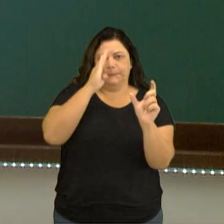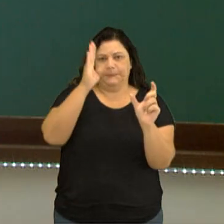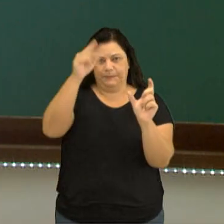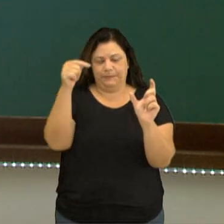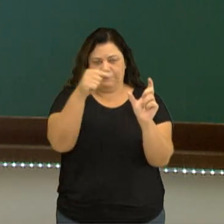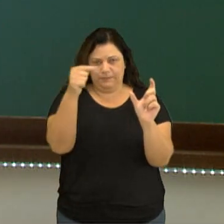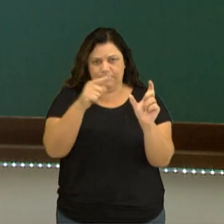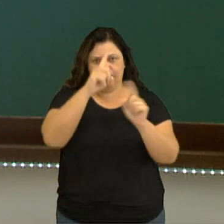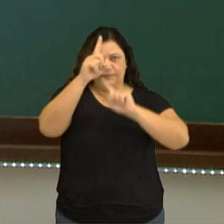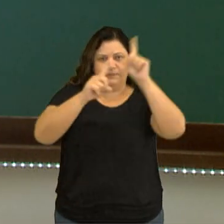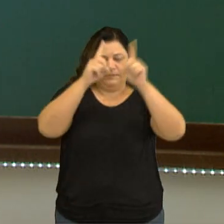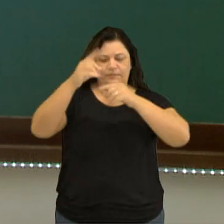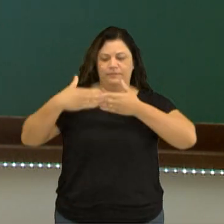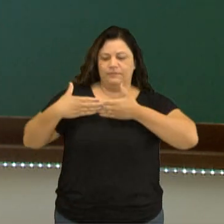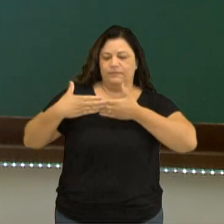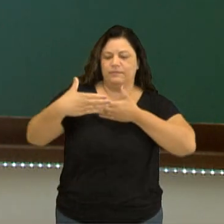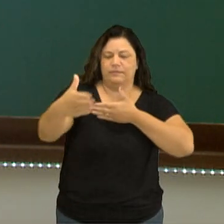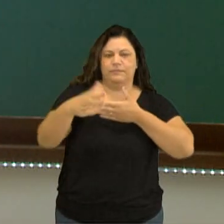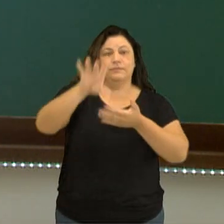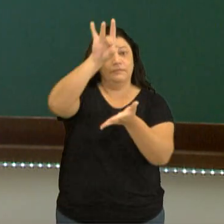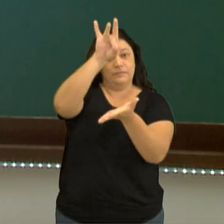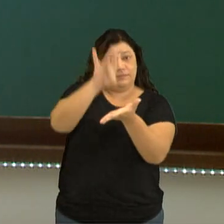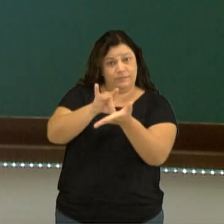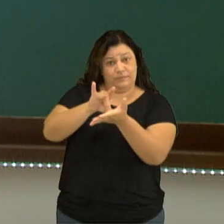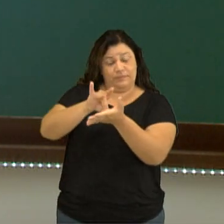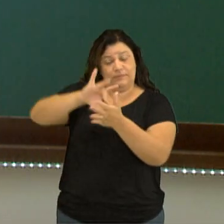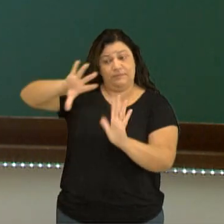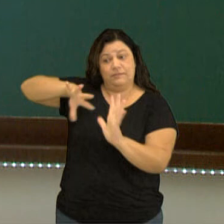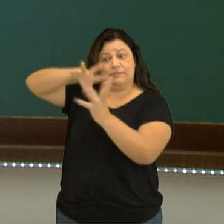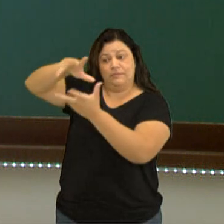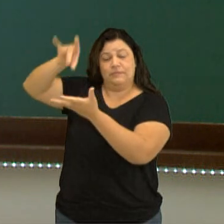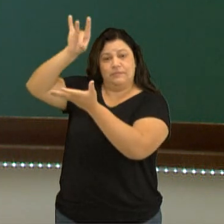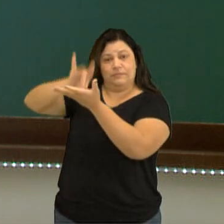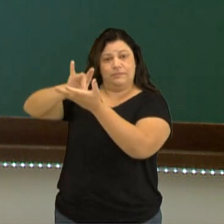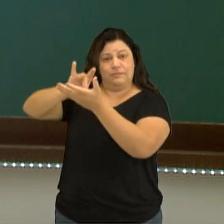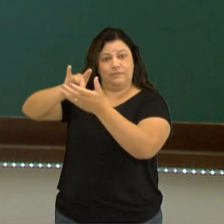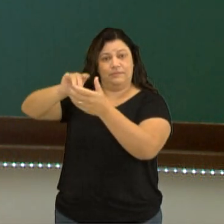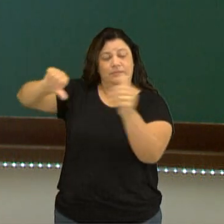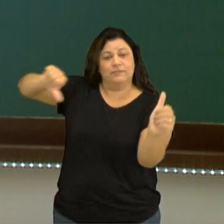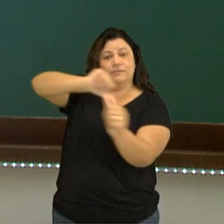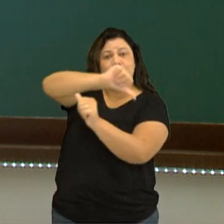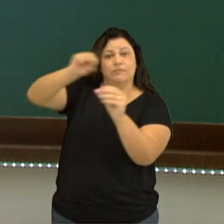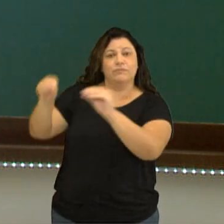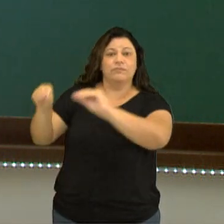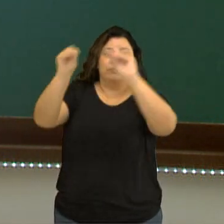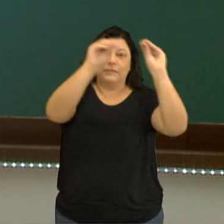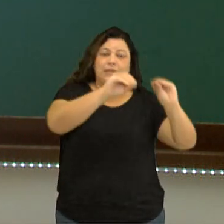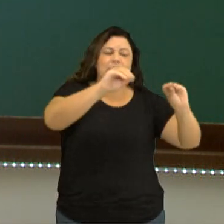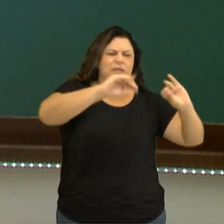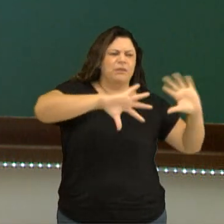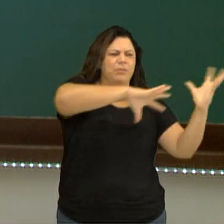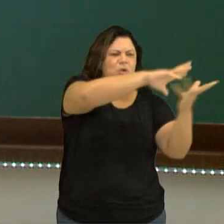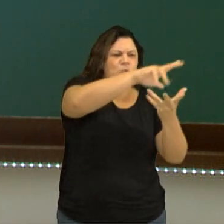a ideia de passagem do real para o fantasioso é repetida habitual